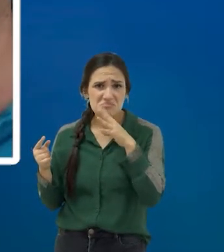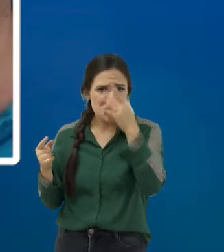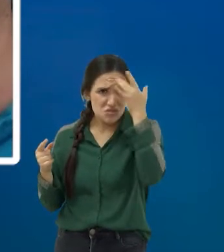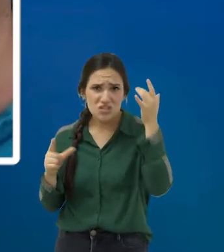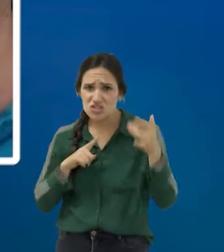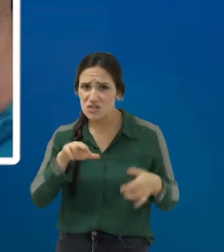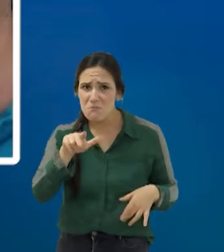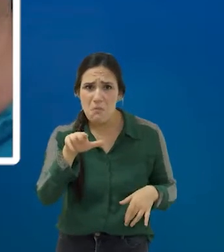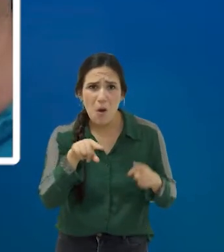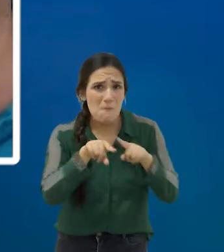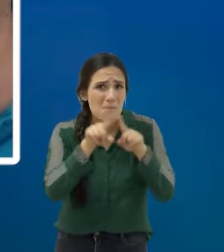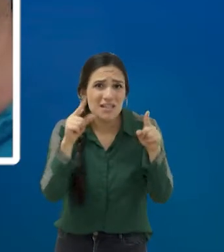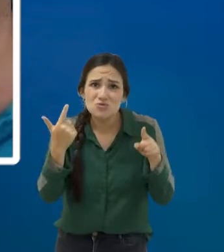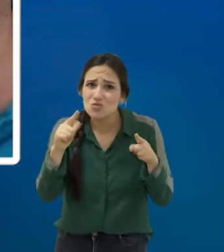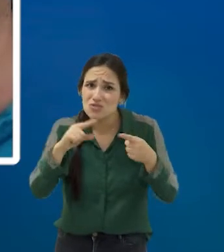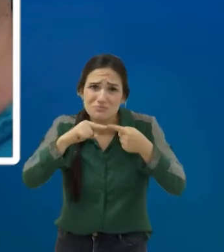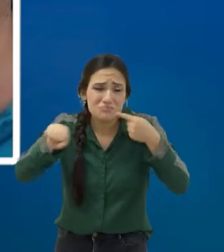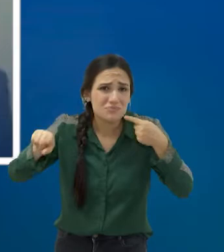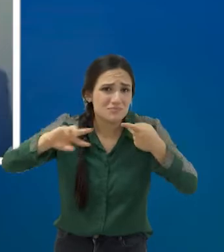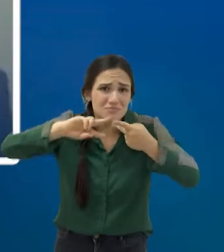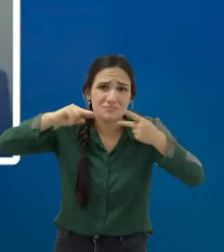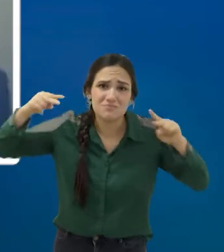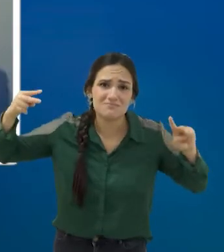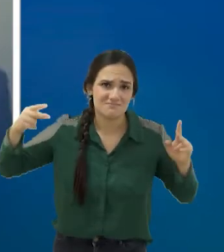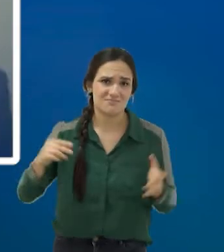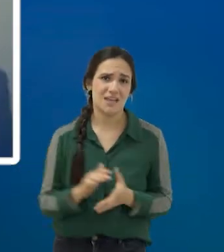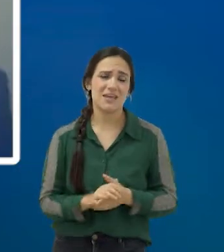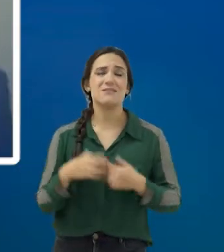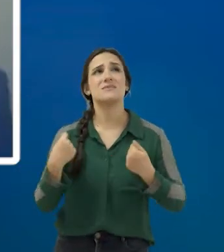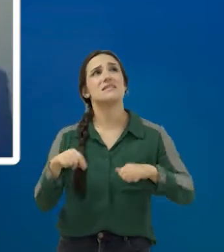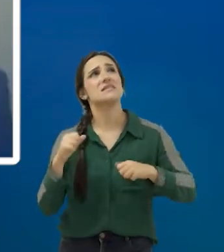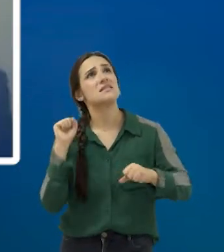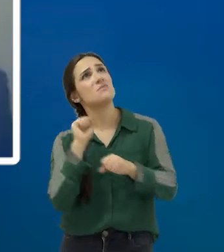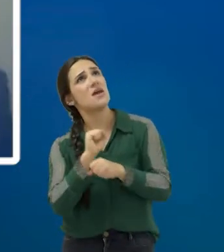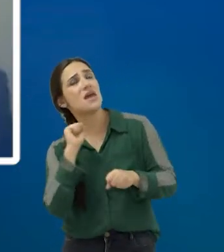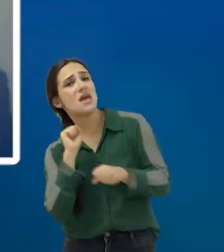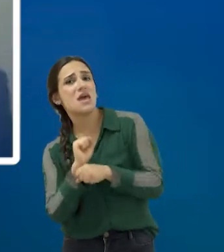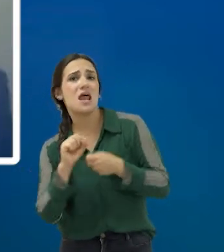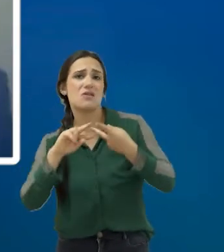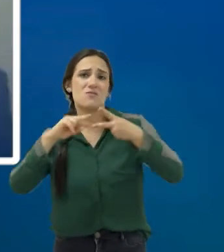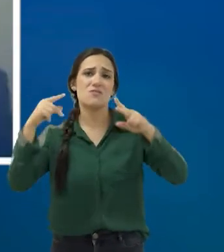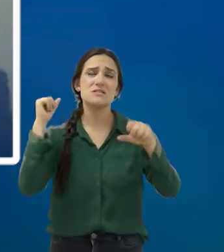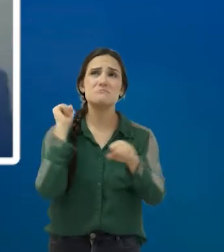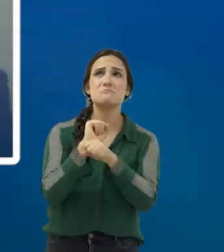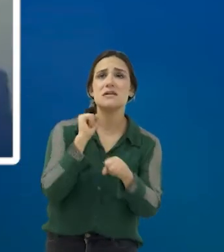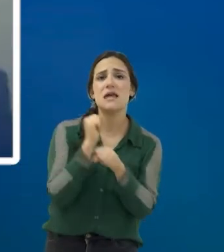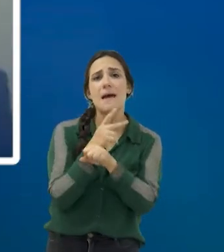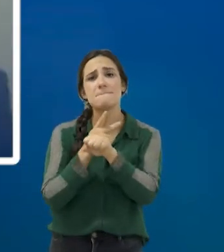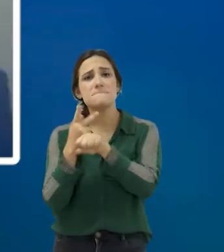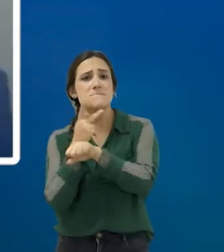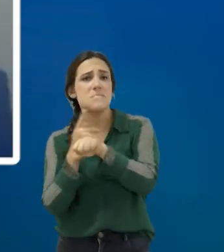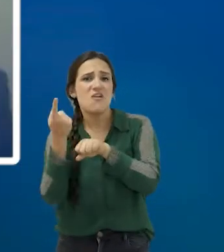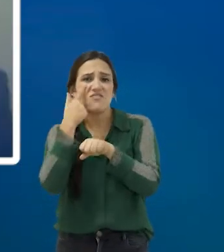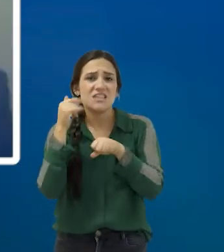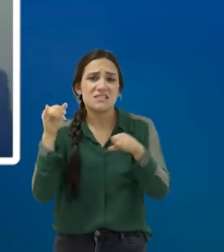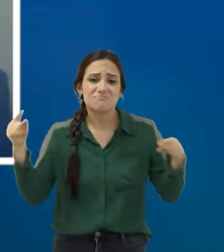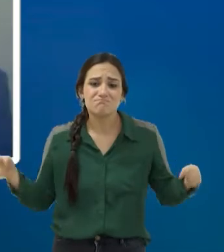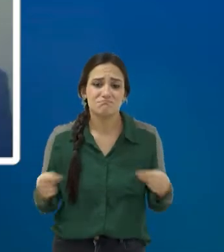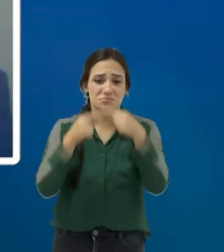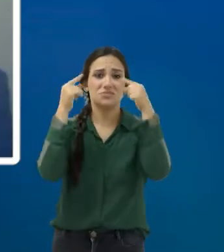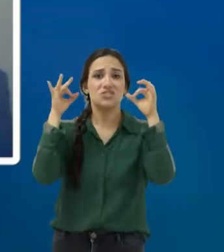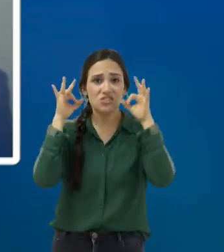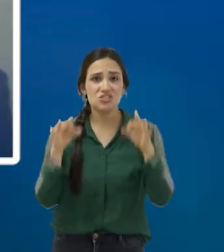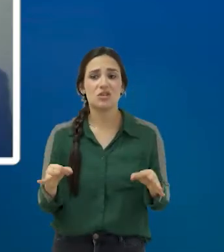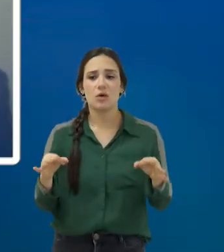compatíveis. Então, eles tiveram que contar com a sorte de encontrar doadores no banco de doadores. Mas eu não,